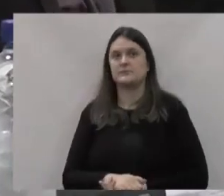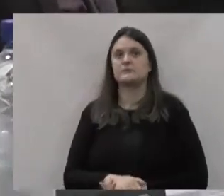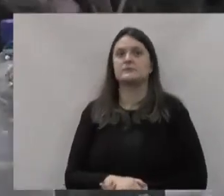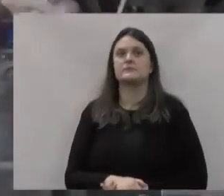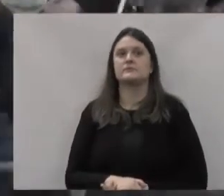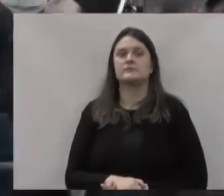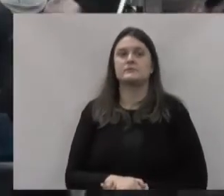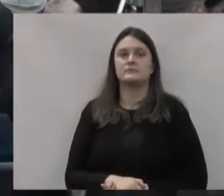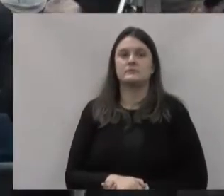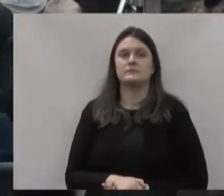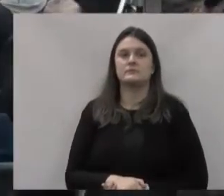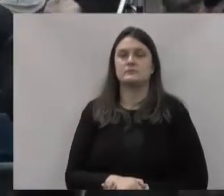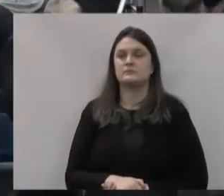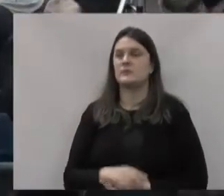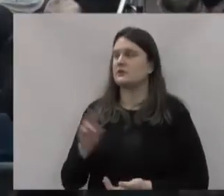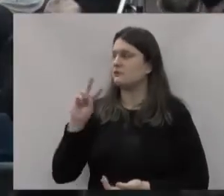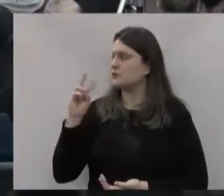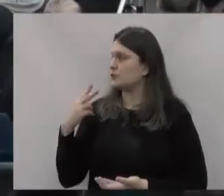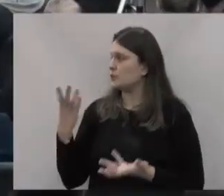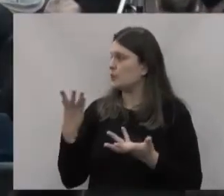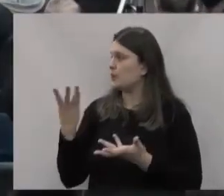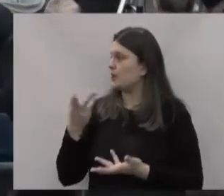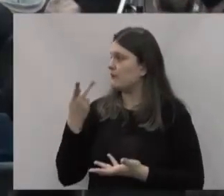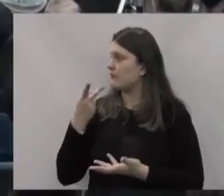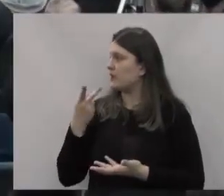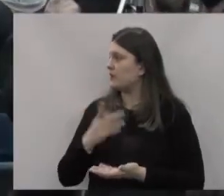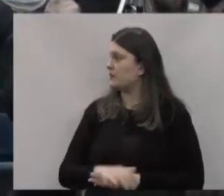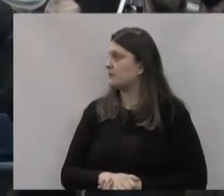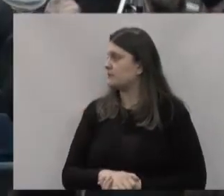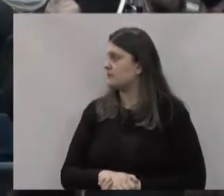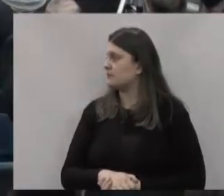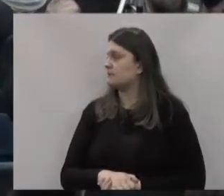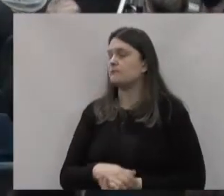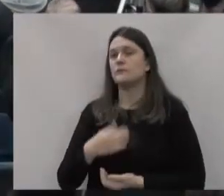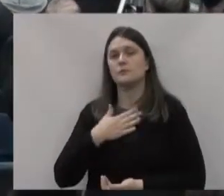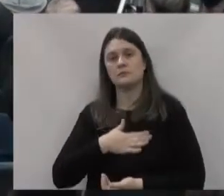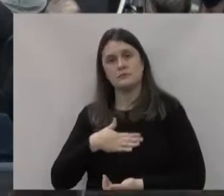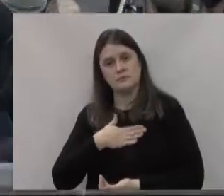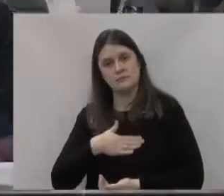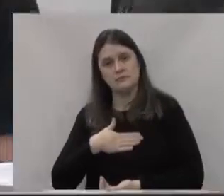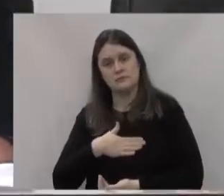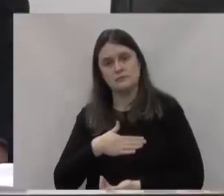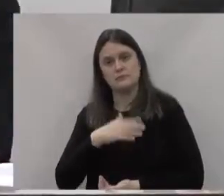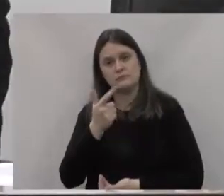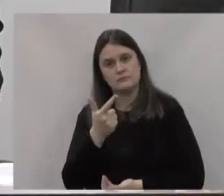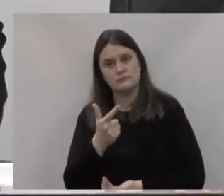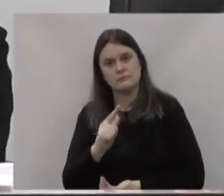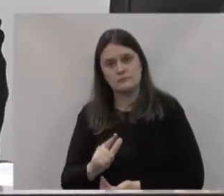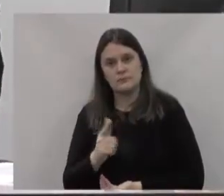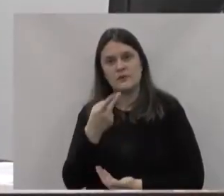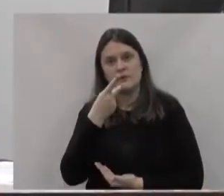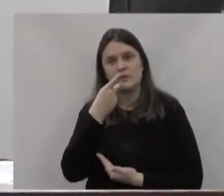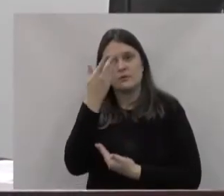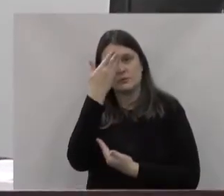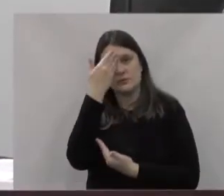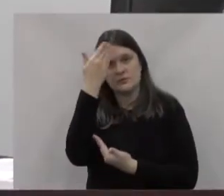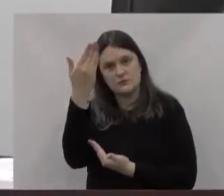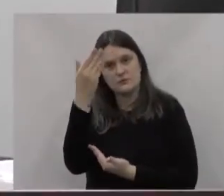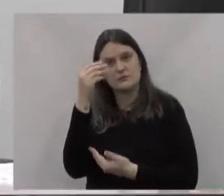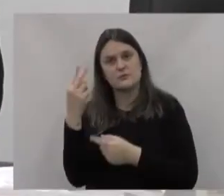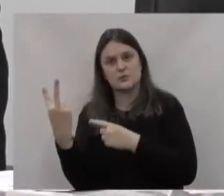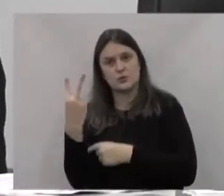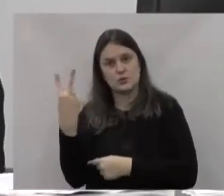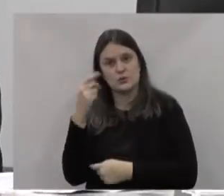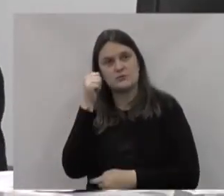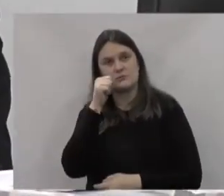por hoje. Mais algum dos senhores vereadores? Eu gostaria de, mais uma vez, agradecer a Thaís, a